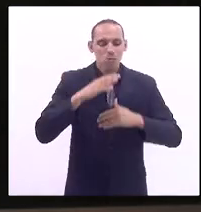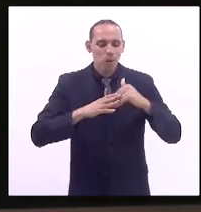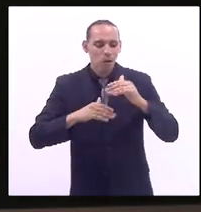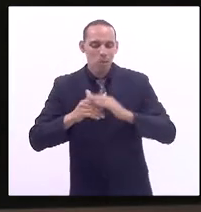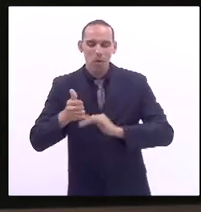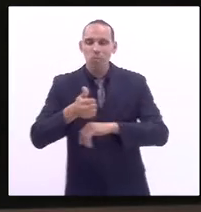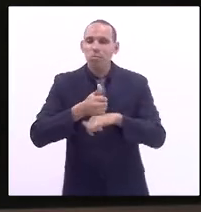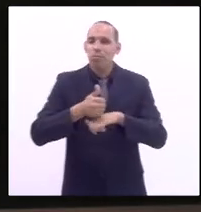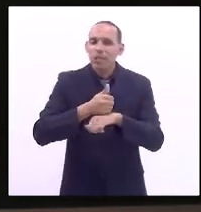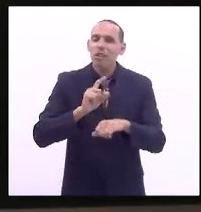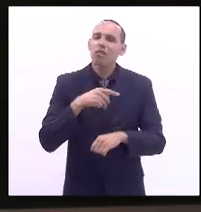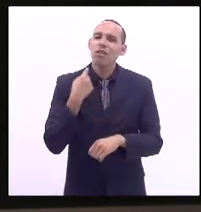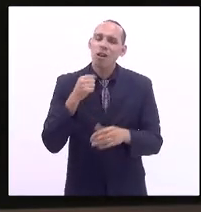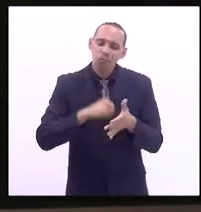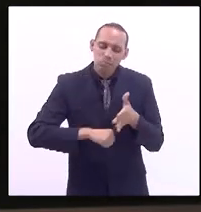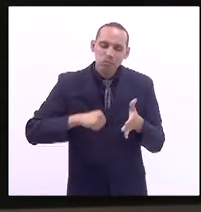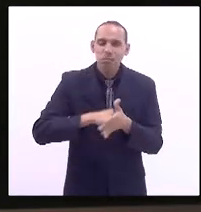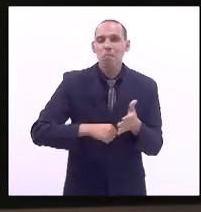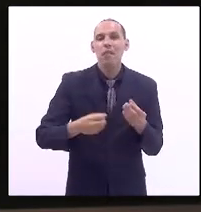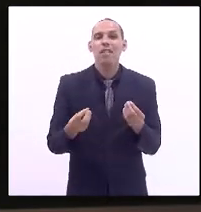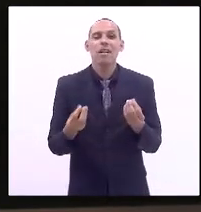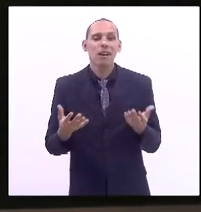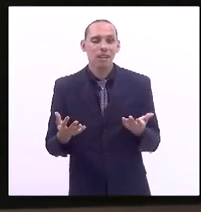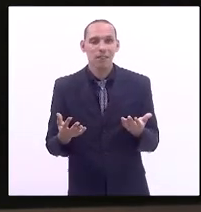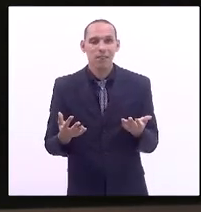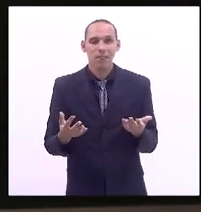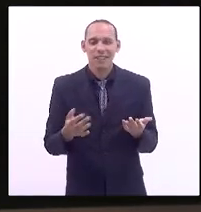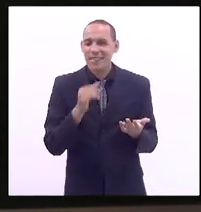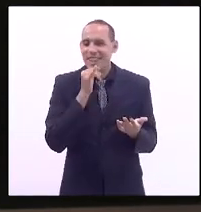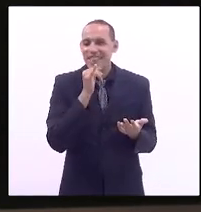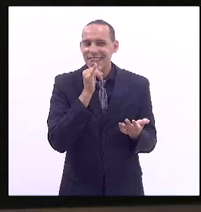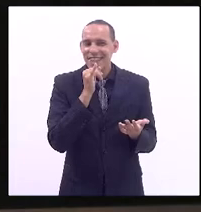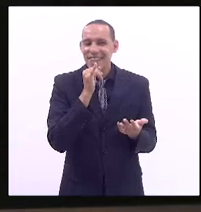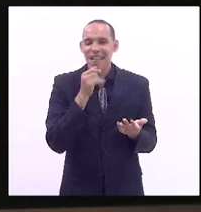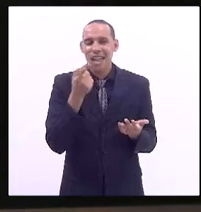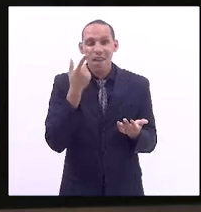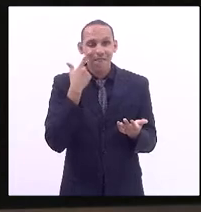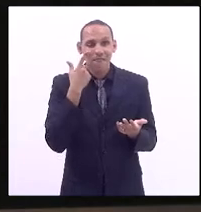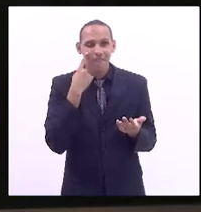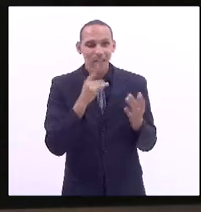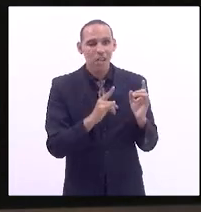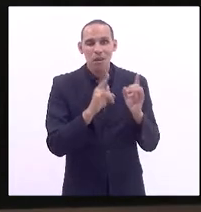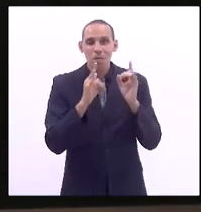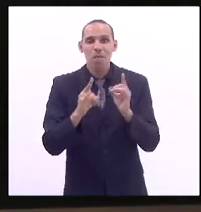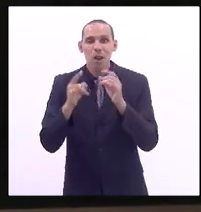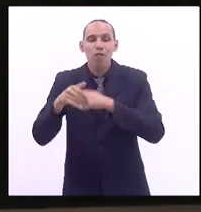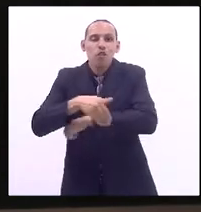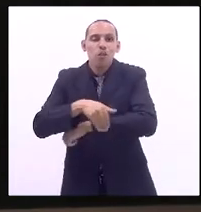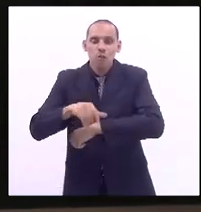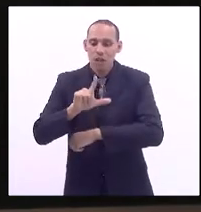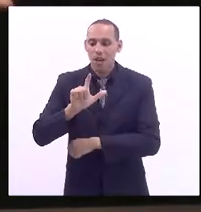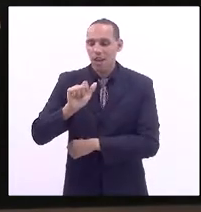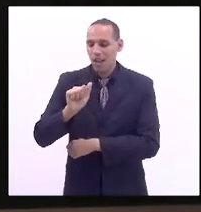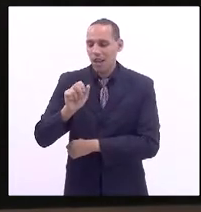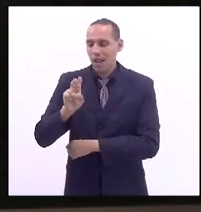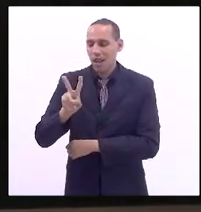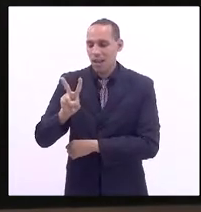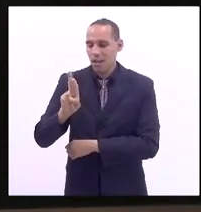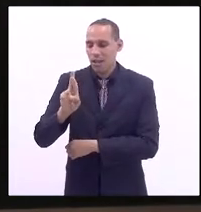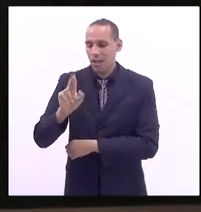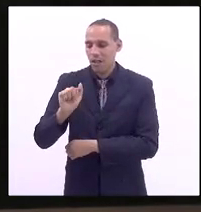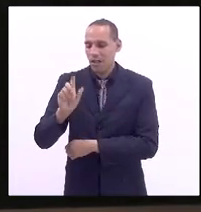profissional nos voltamos aqui para que por exemplo eu vim imóveis na rua Oi Gil onde